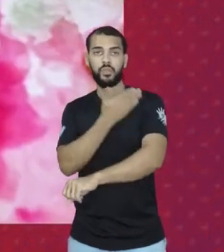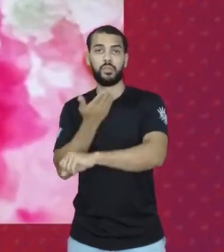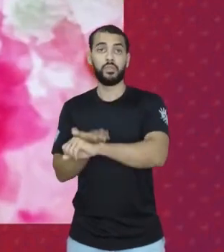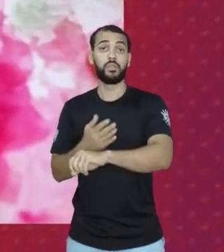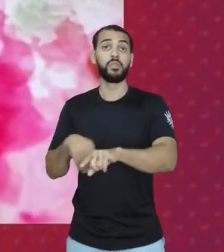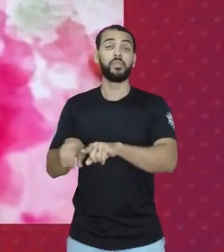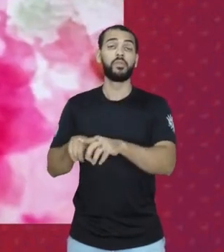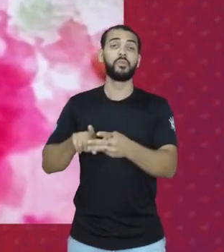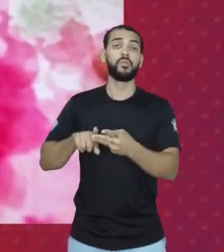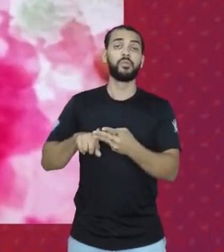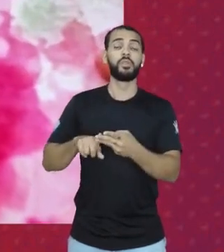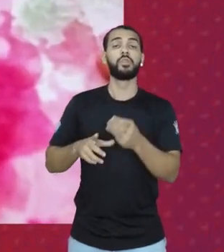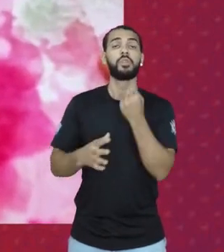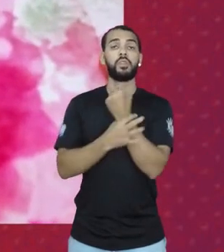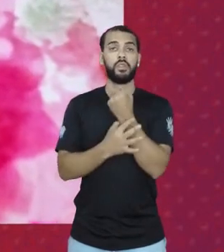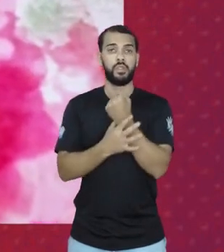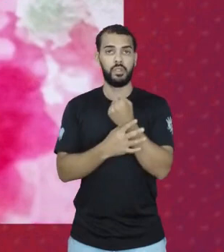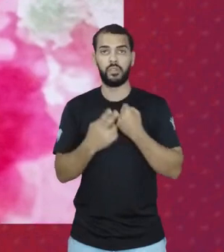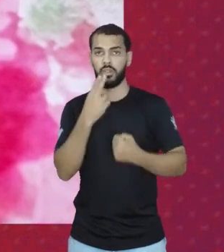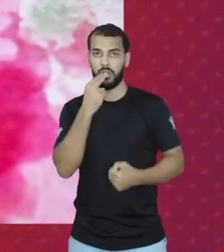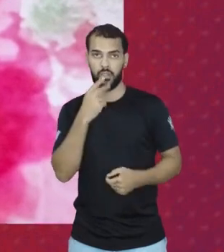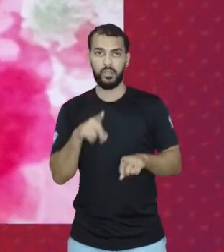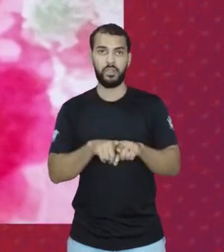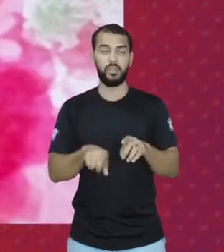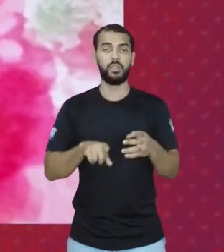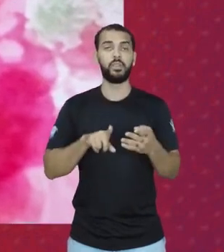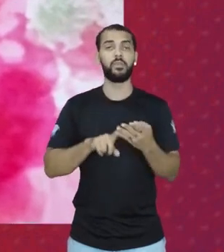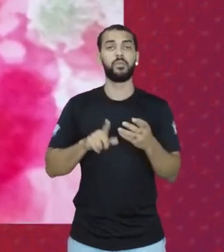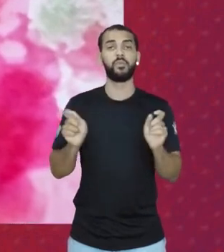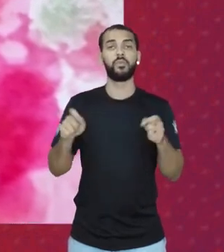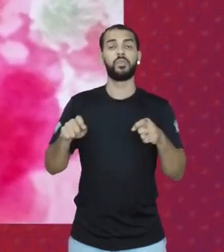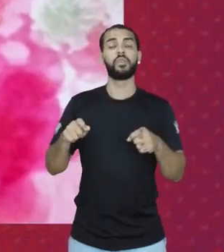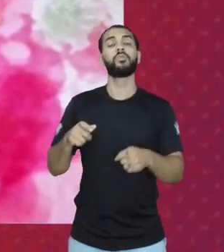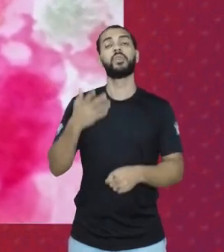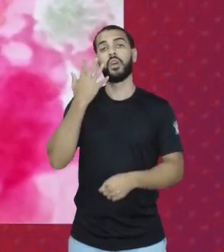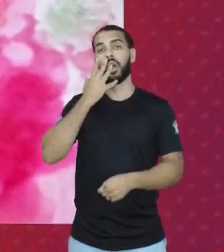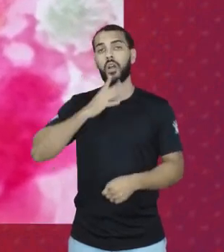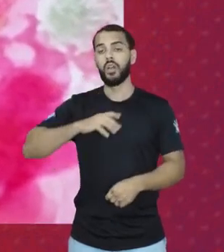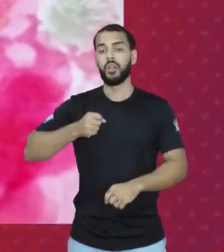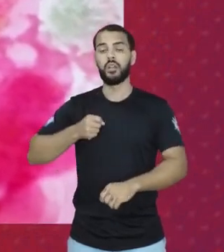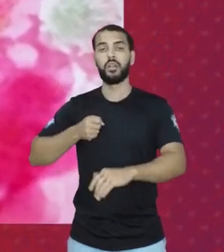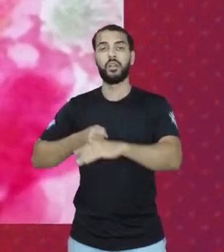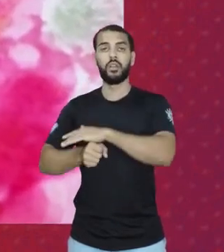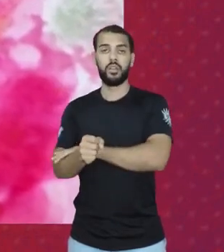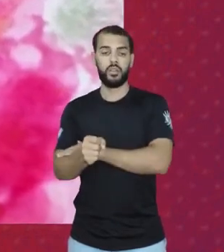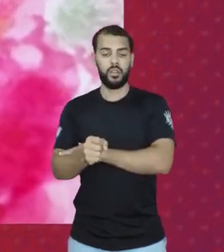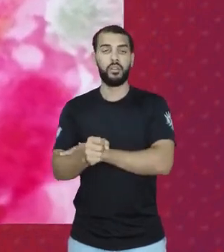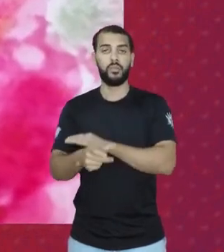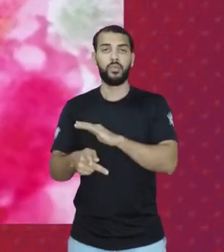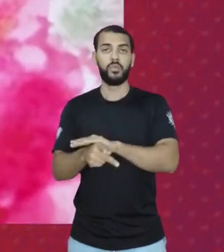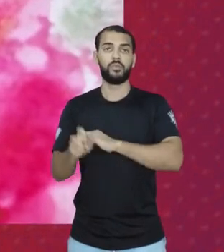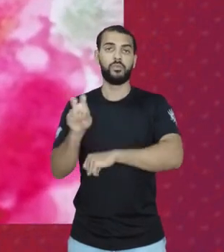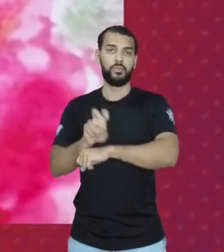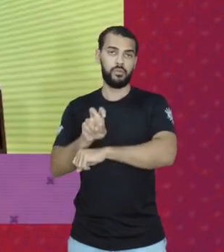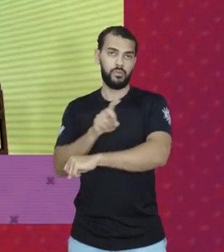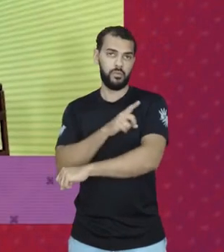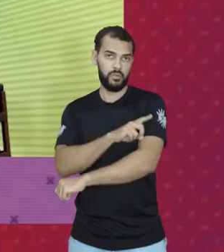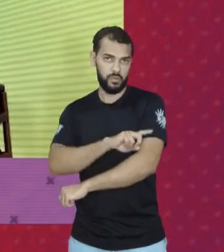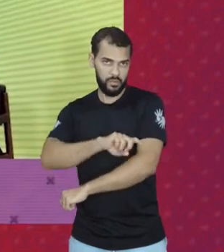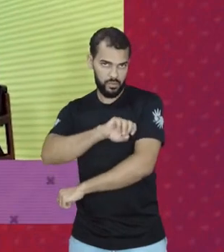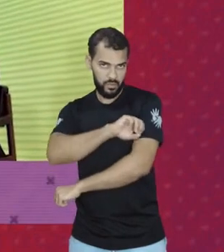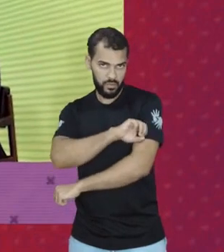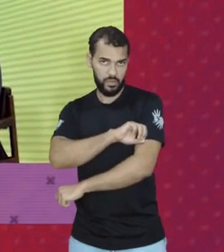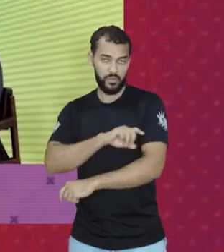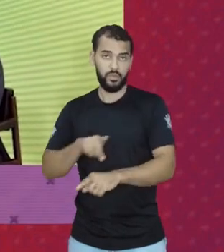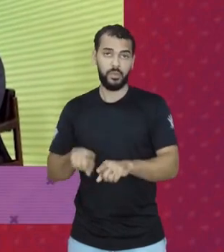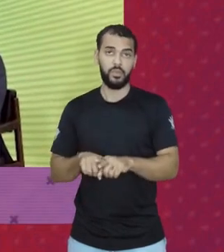alimentar e nutricional, além de garantir o acesso e a permanência da criança na educação infantil. Os recursos são destinados